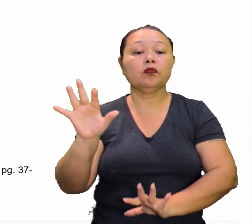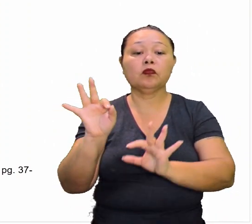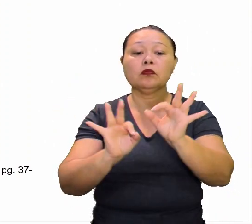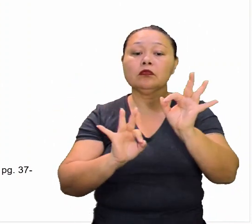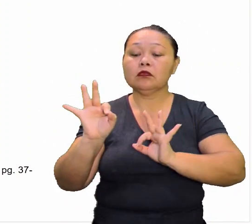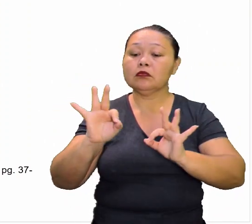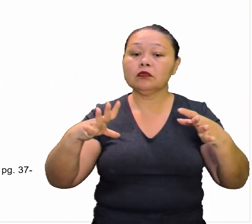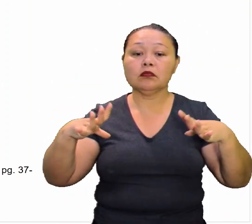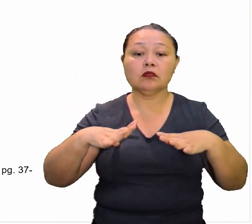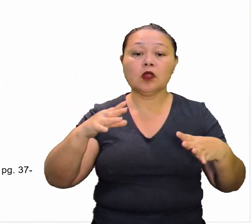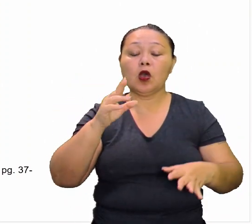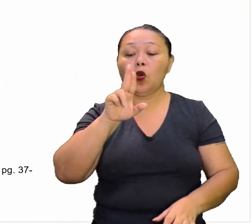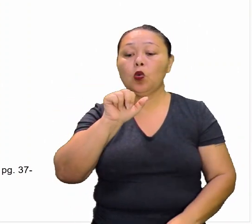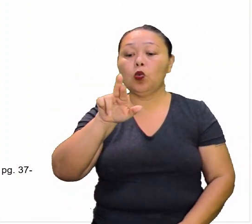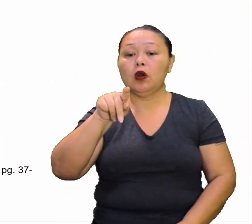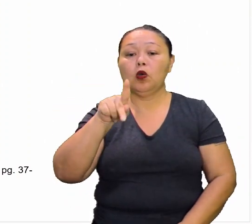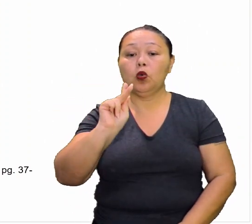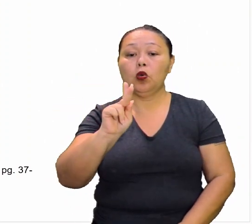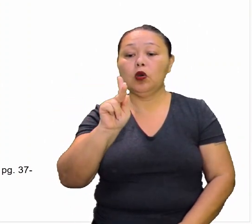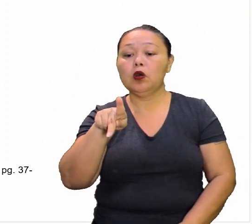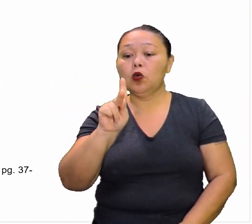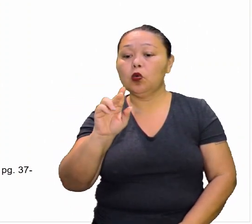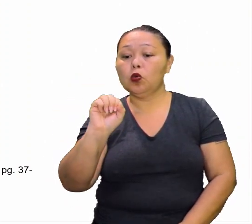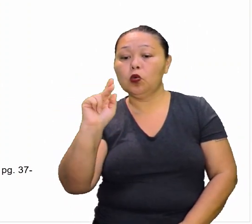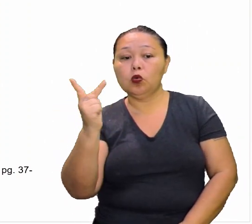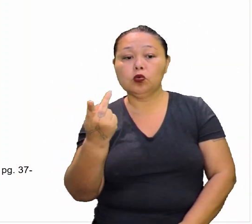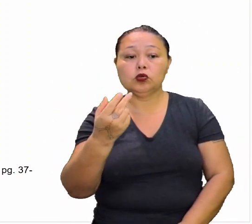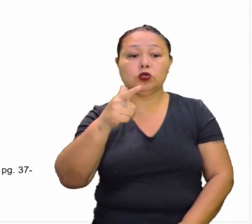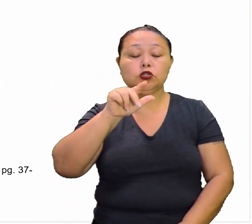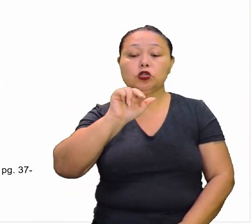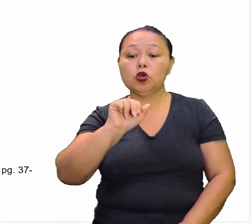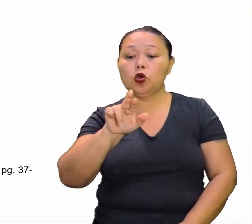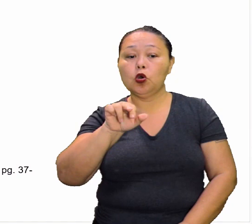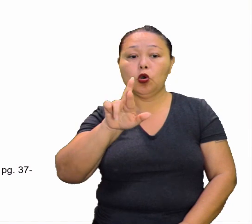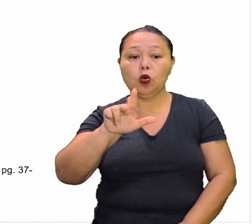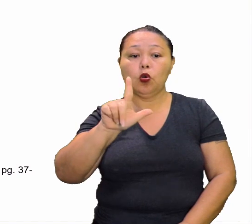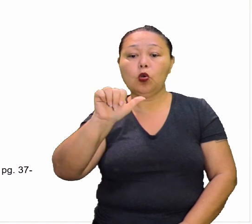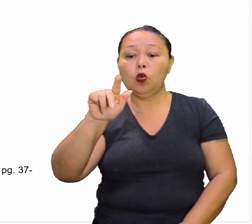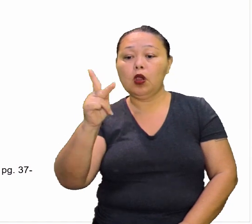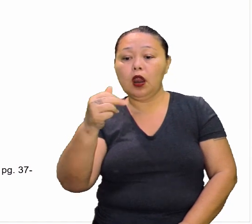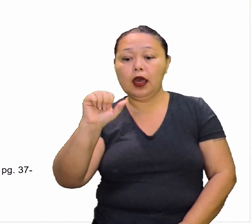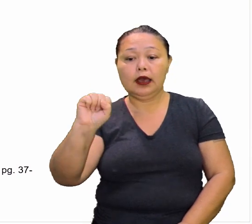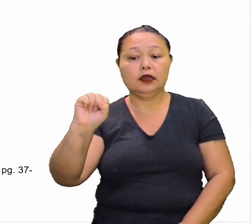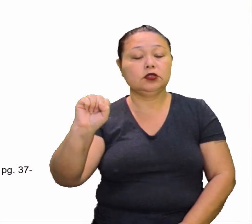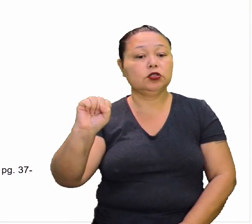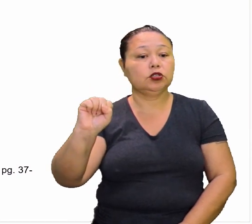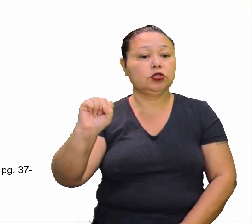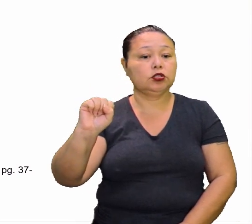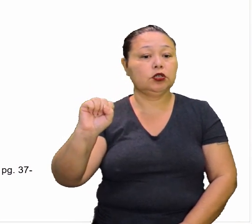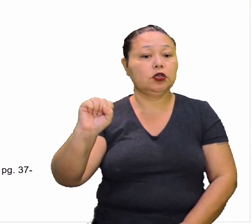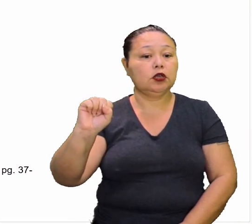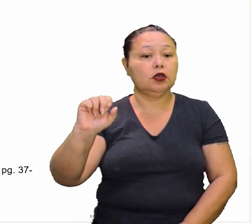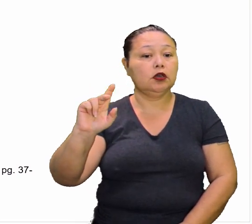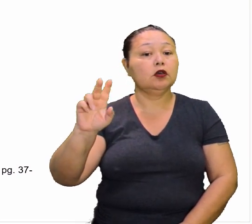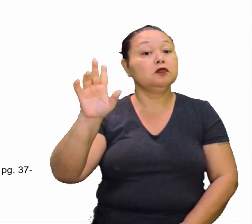Formando as cidades de Uruca, Quiche, Ur e Lagash. Os sumérios.